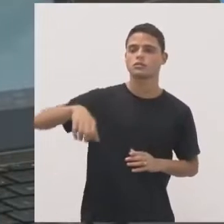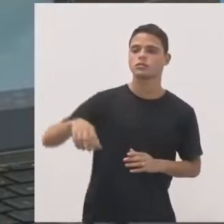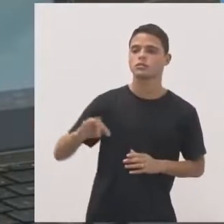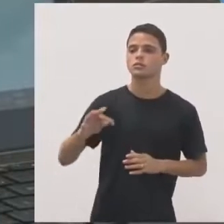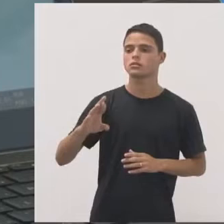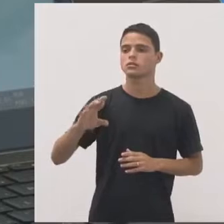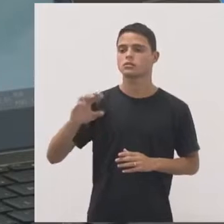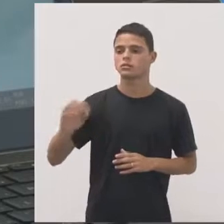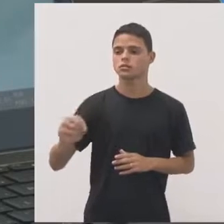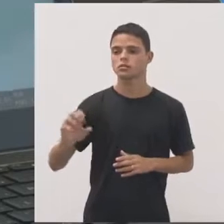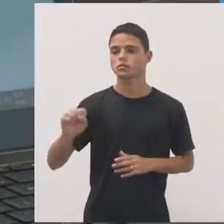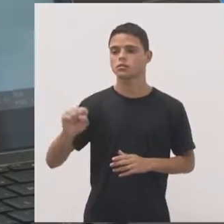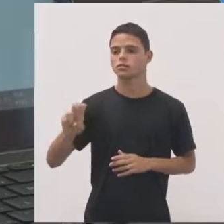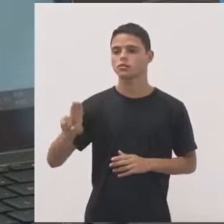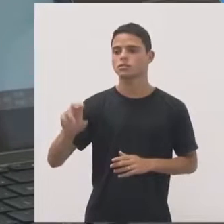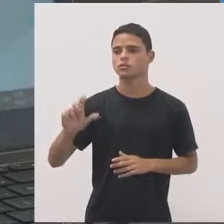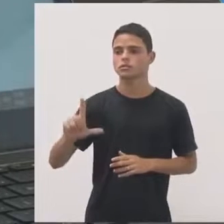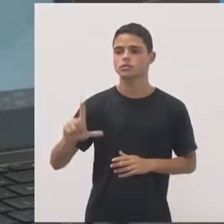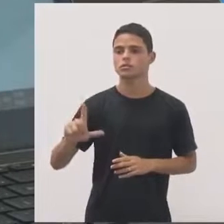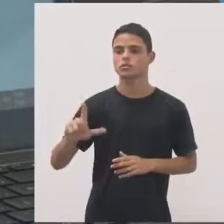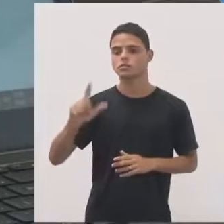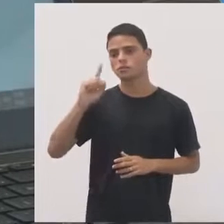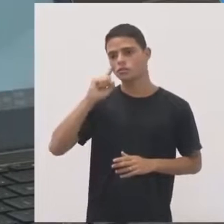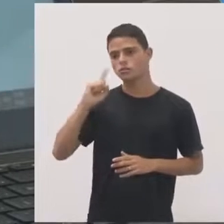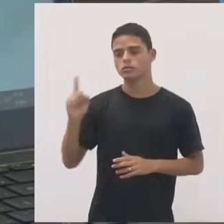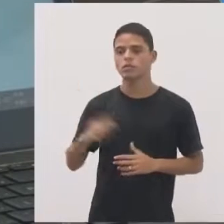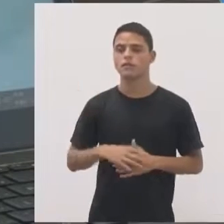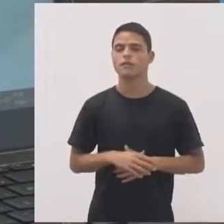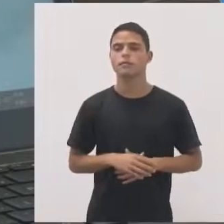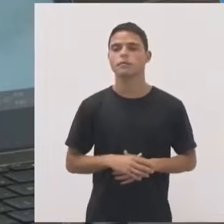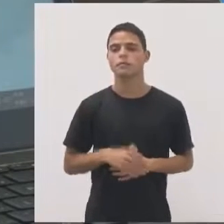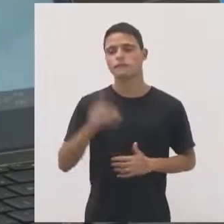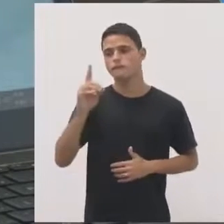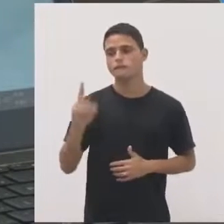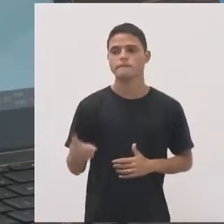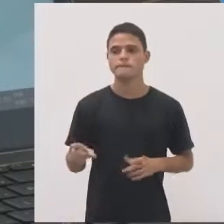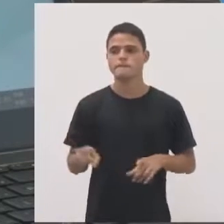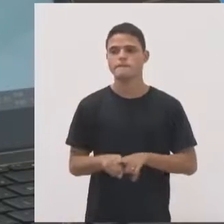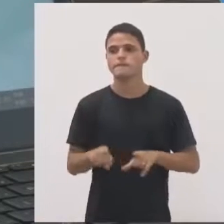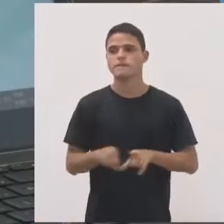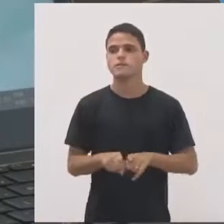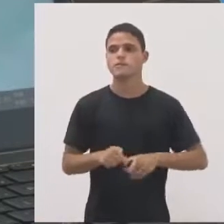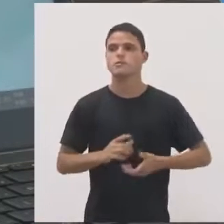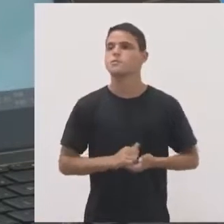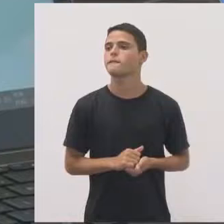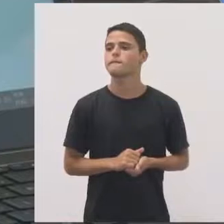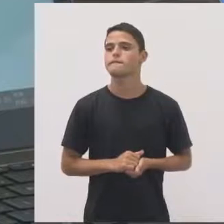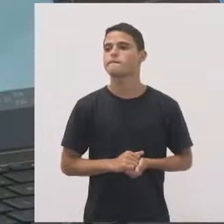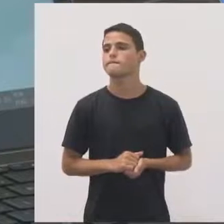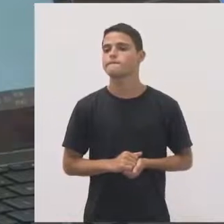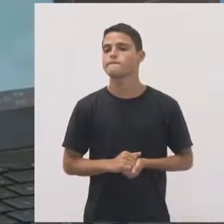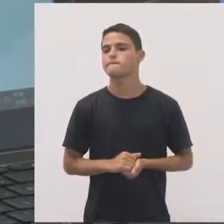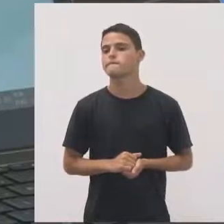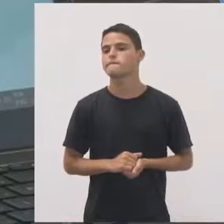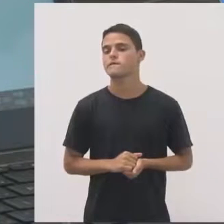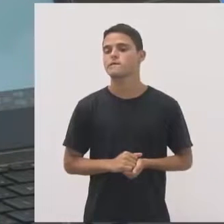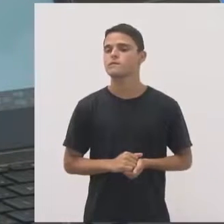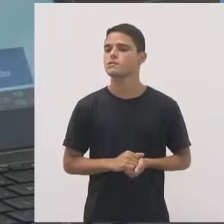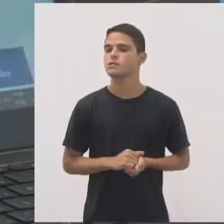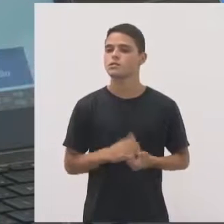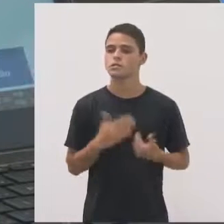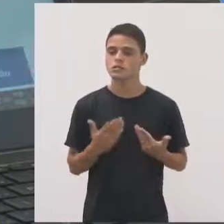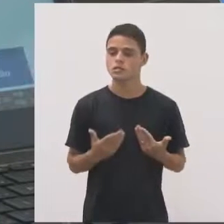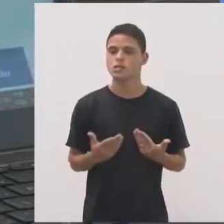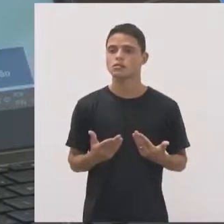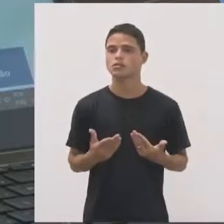quase não está fazendo propaganda, né? Colocar. Tudo bem que a minha diretoria também, né? Eu fiz isso daqui que eu não sei se outros